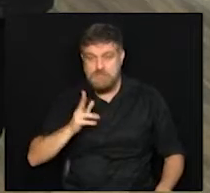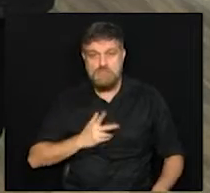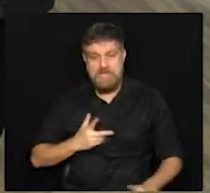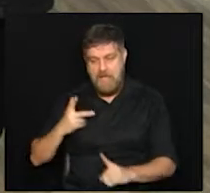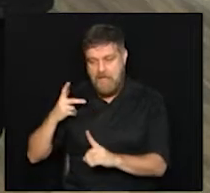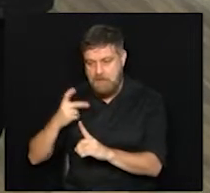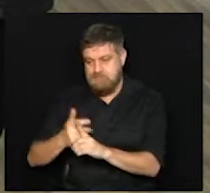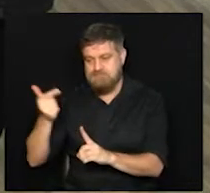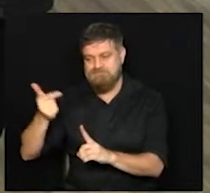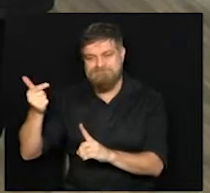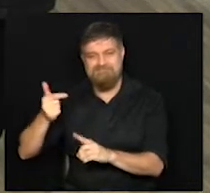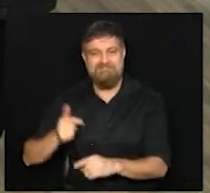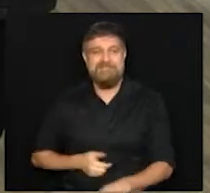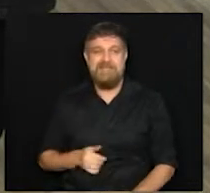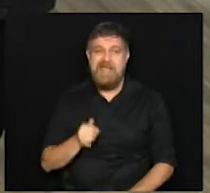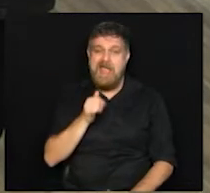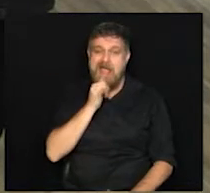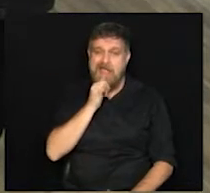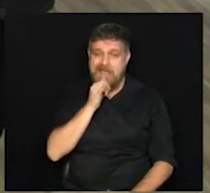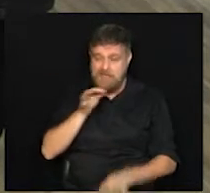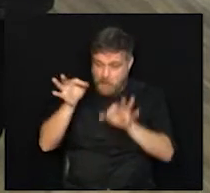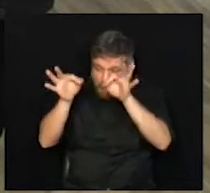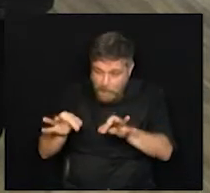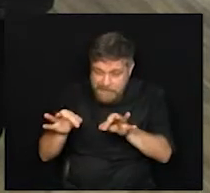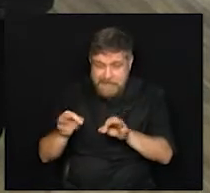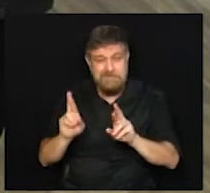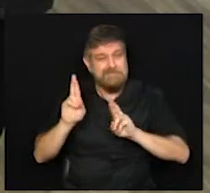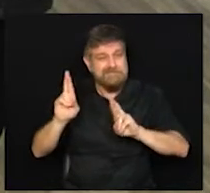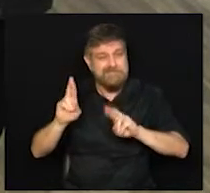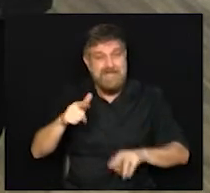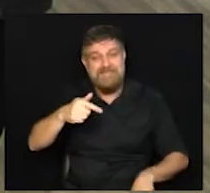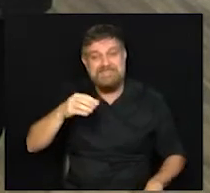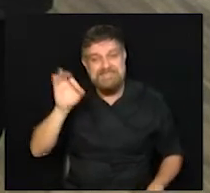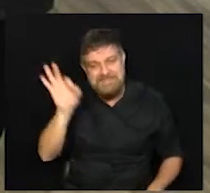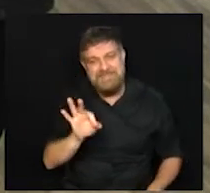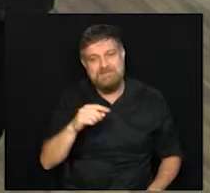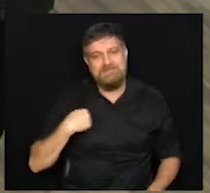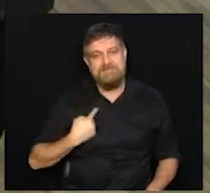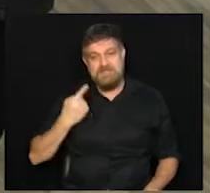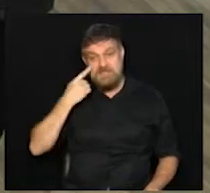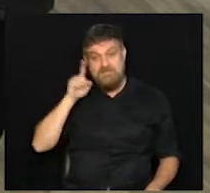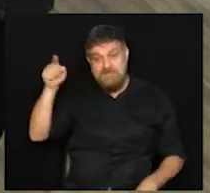dos 70%, que é o ideal, né? Para a gente acompanhar as cenas que a gente